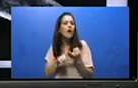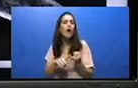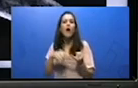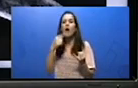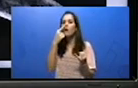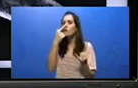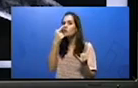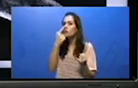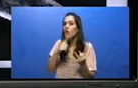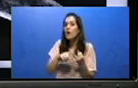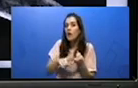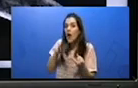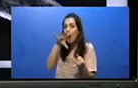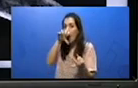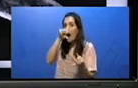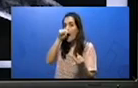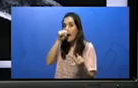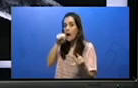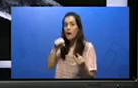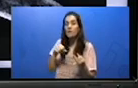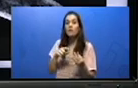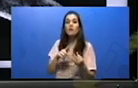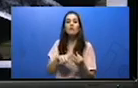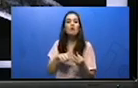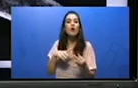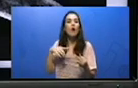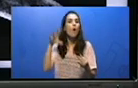narinas e olfato.